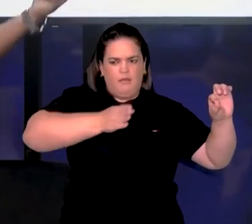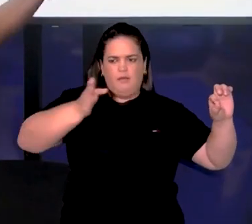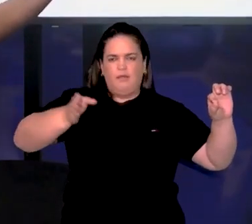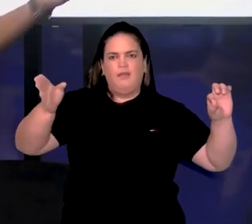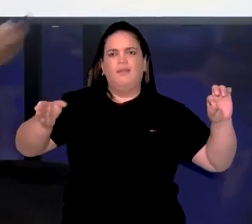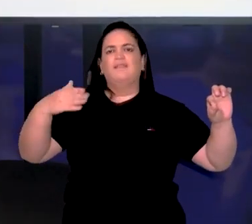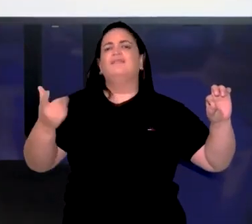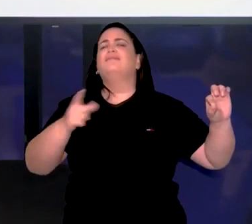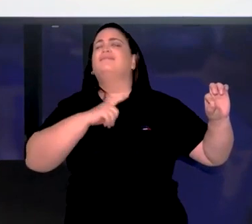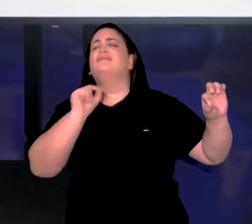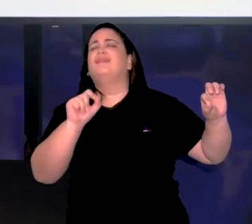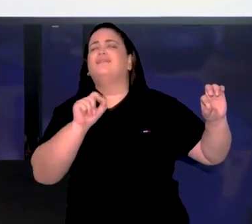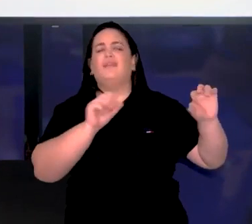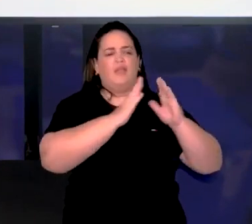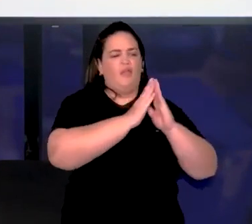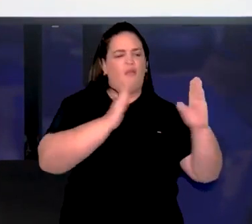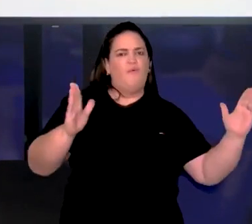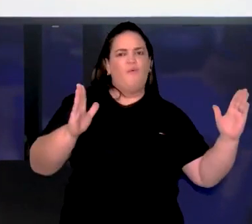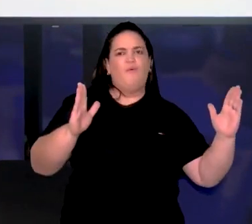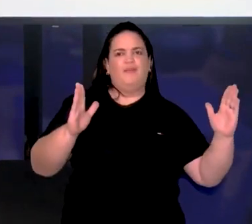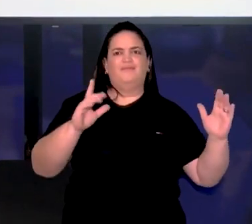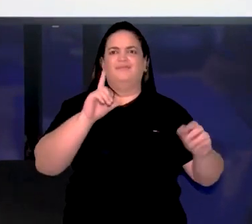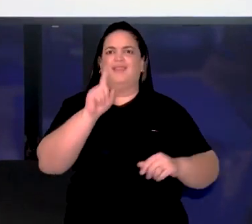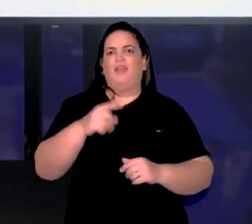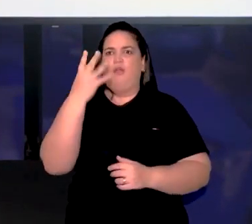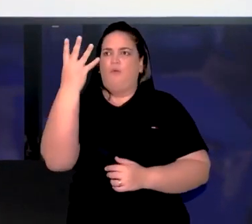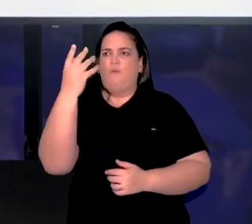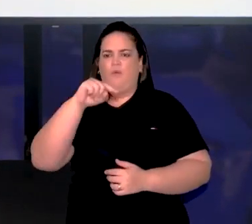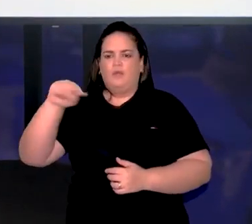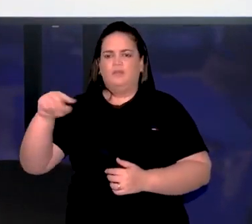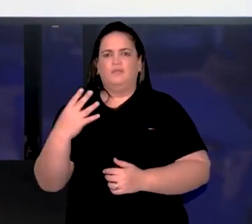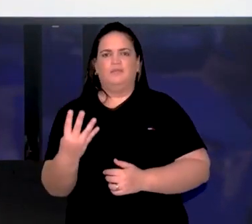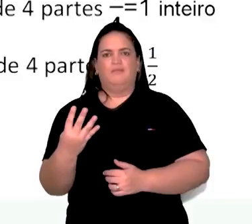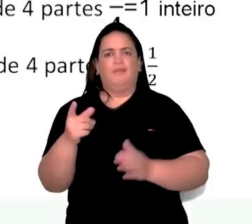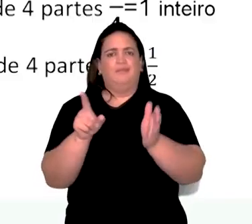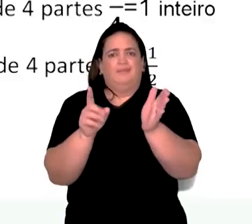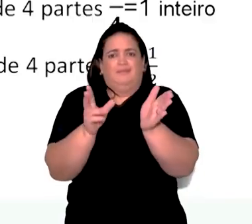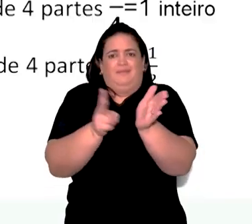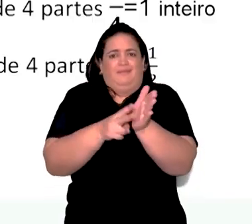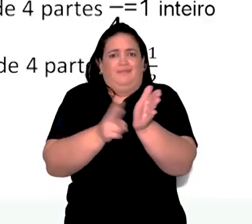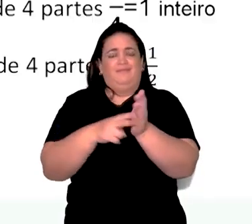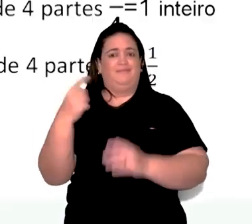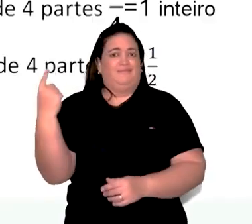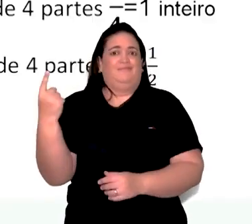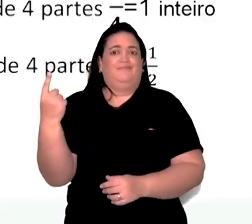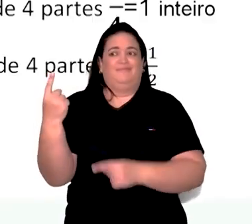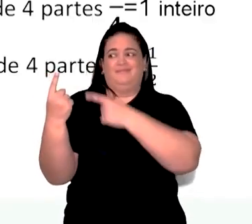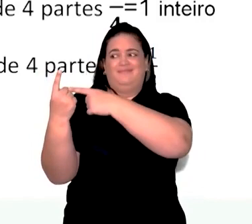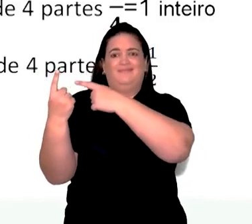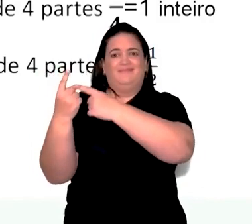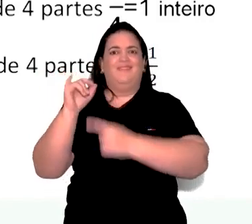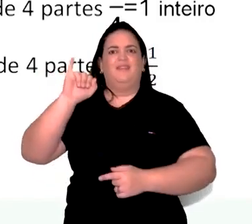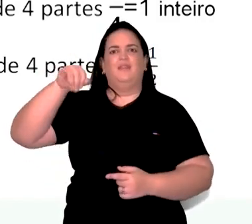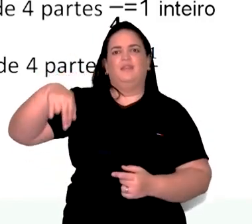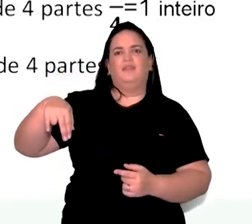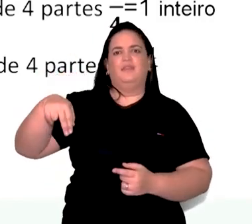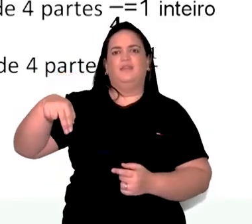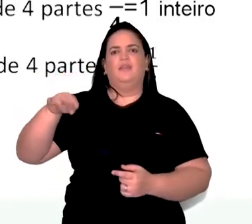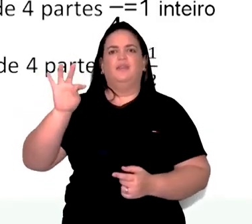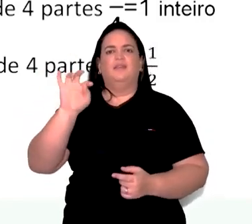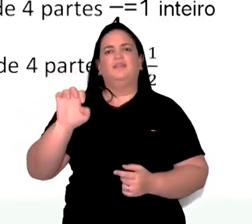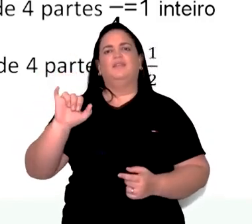tenho o quê? 4 dividido para 4, 1. Ah, peraí, e se eu pintar